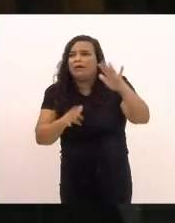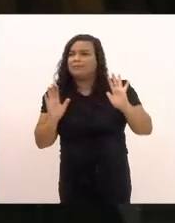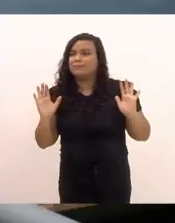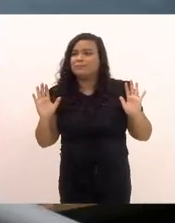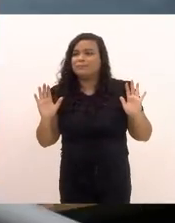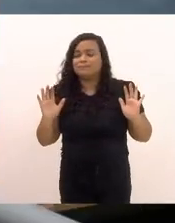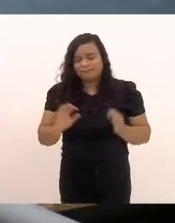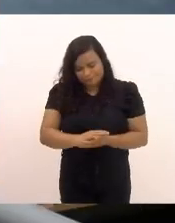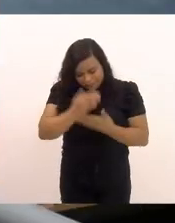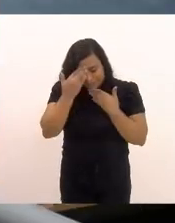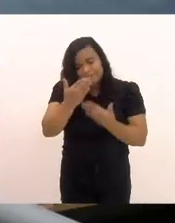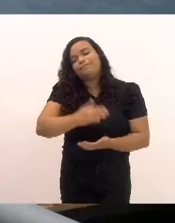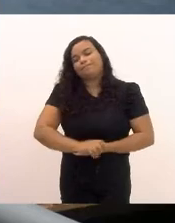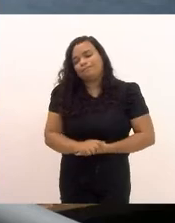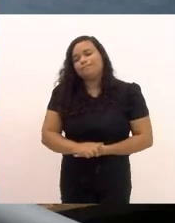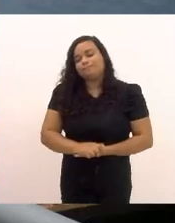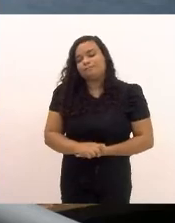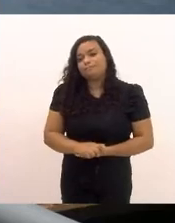presidente.